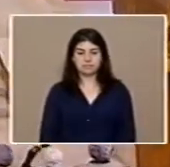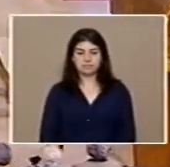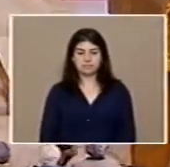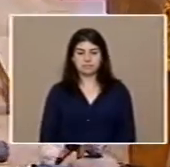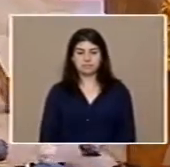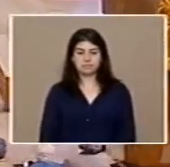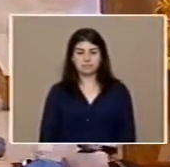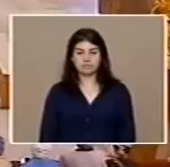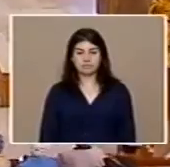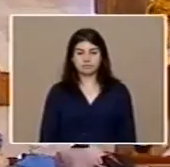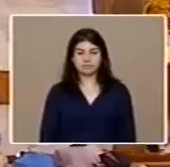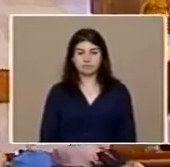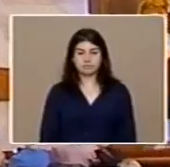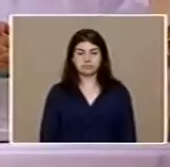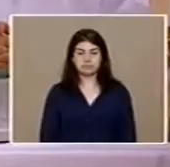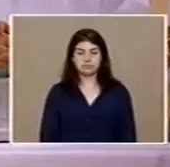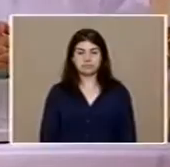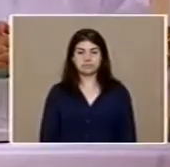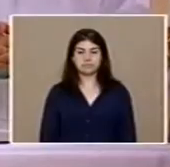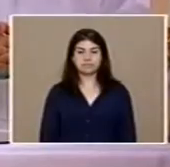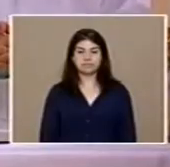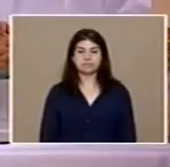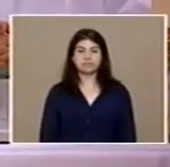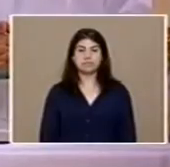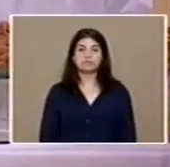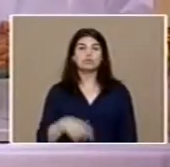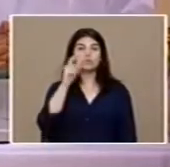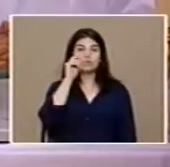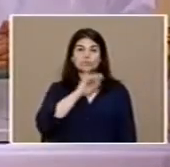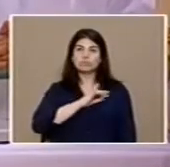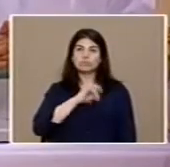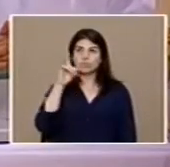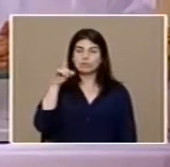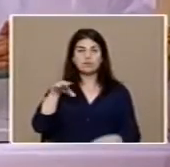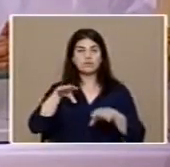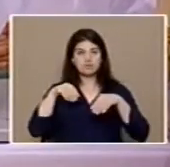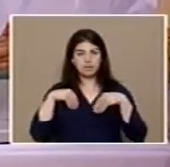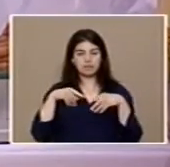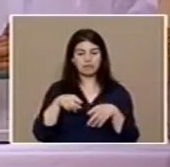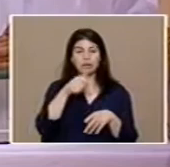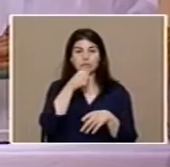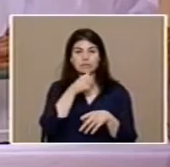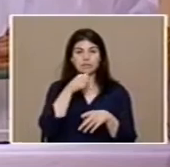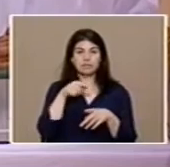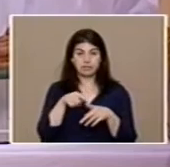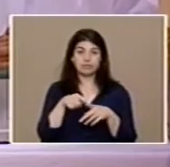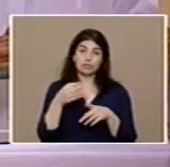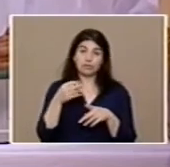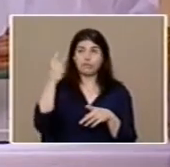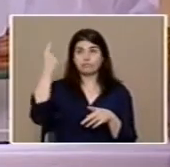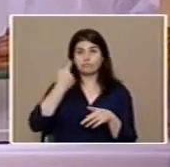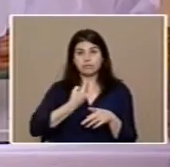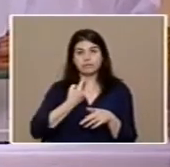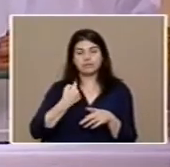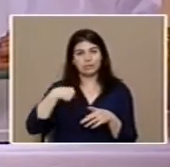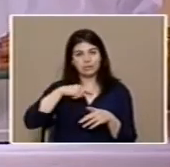E aí a aceitar Senhor o sacrifício que voz mesmo nos mandastes